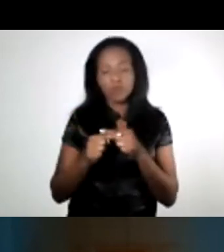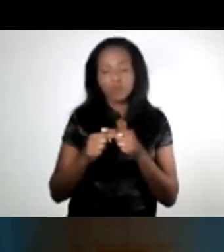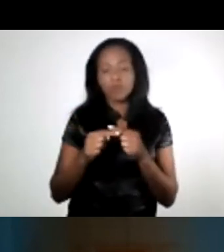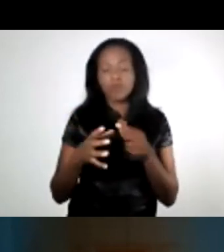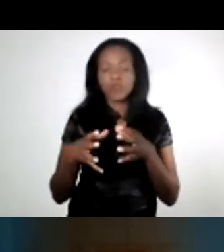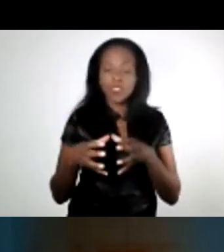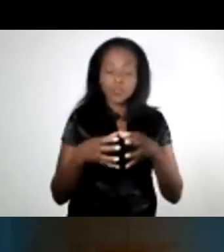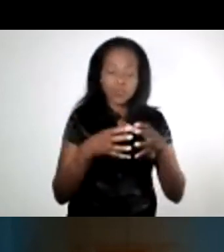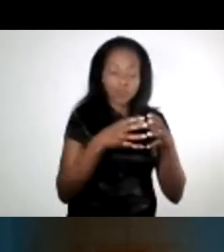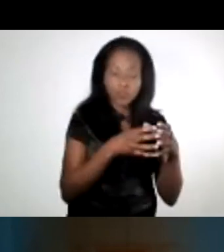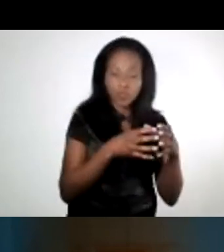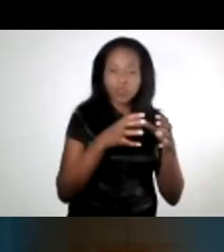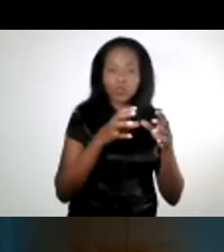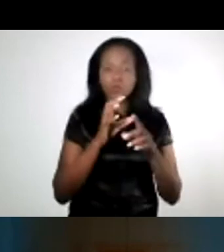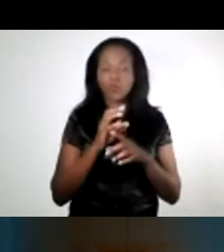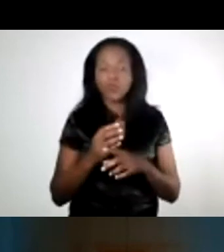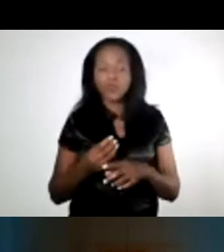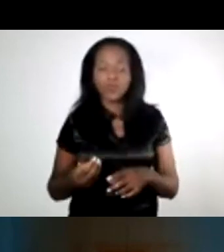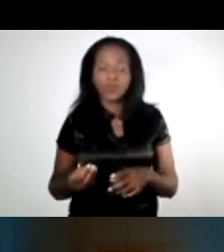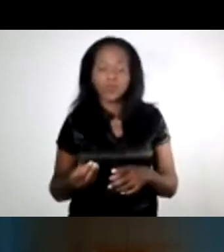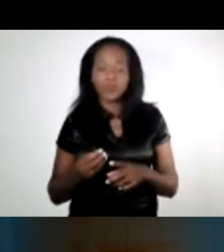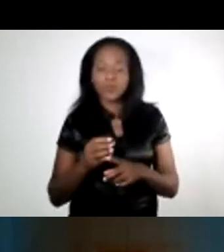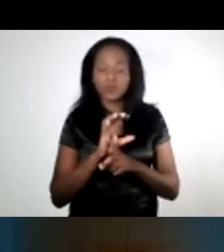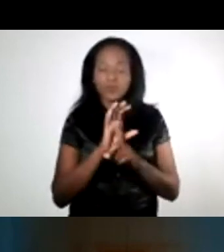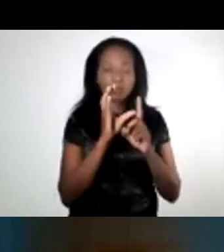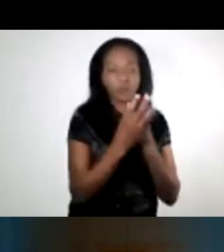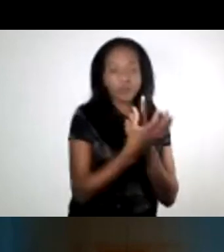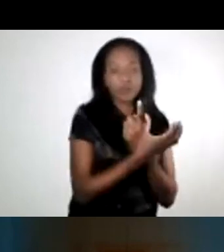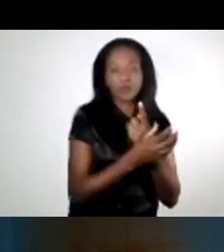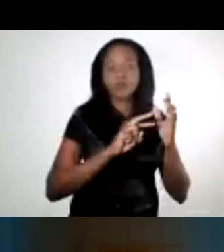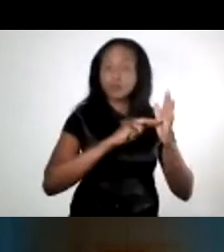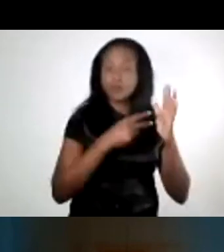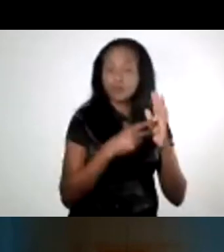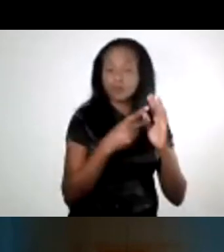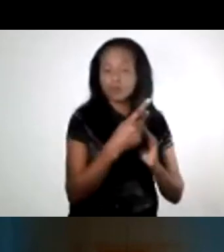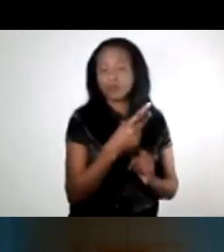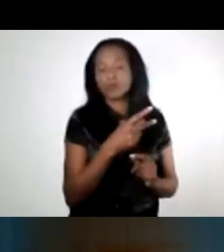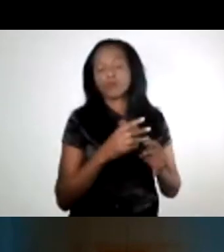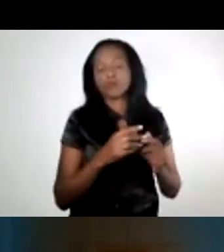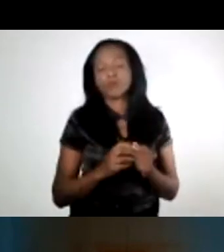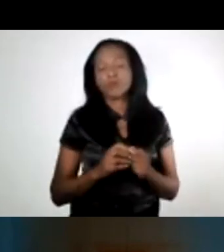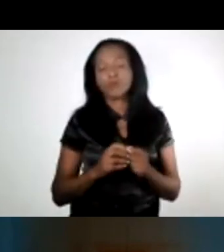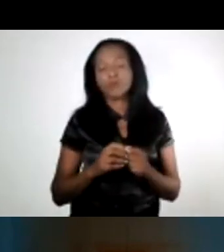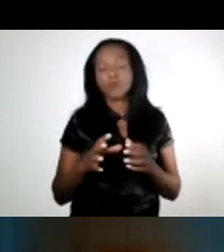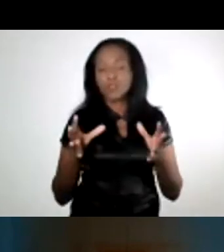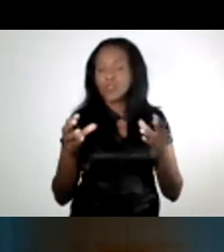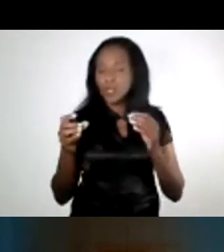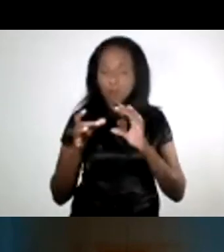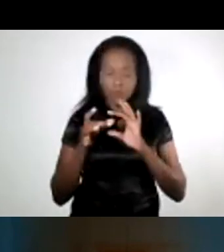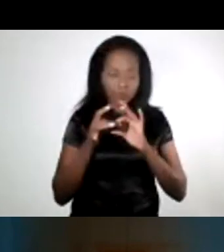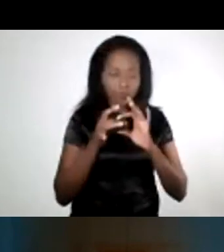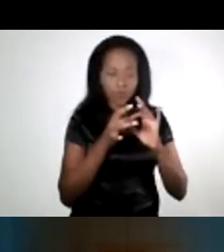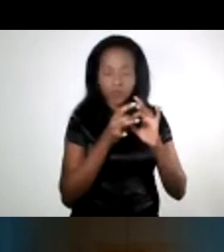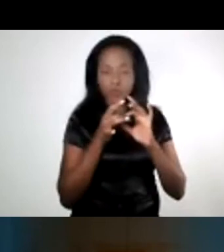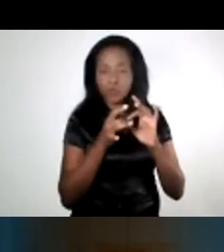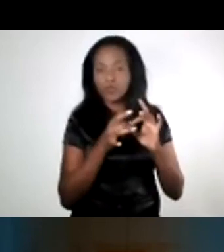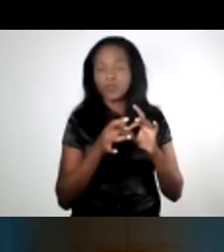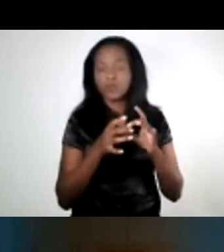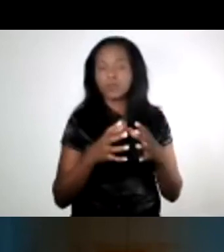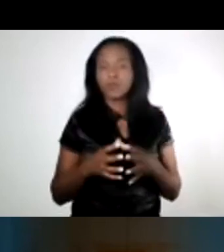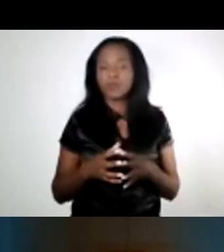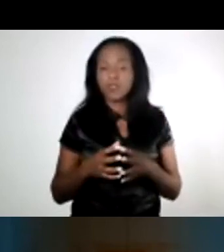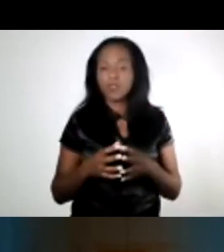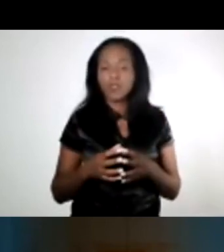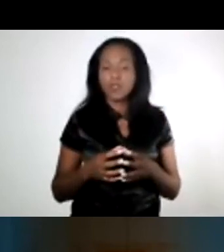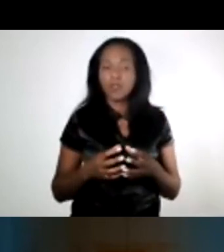e comunidades tradicionais, eles significam, né? Então, está muito atrelado a esse modo